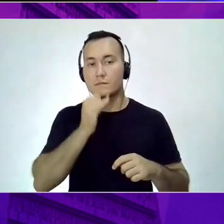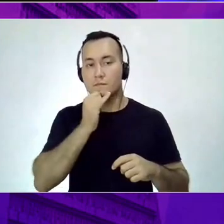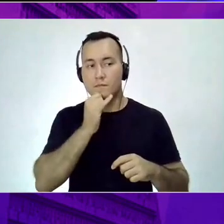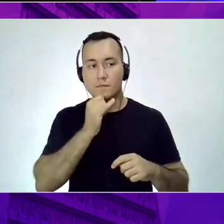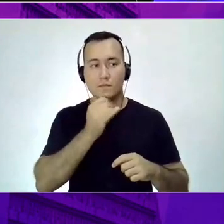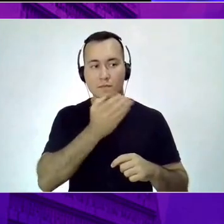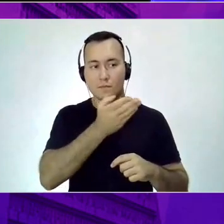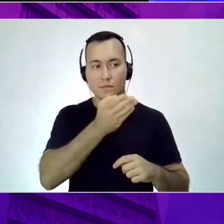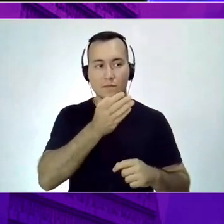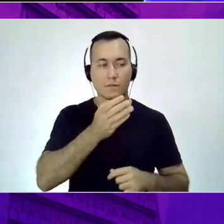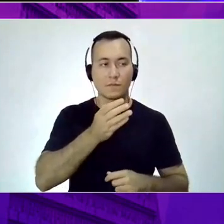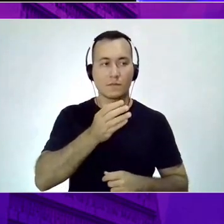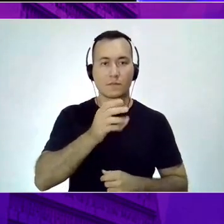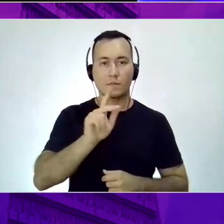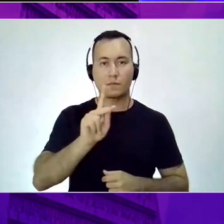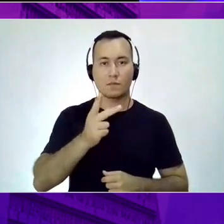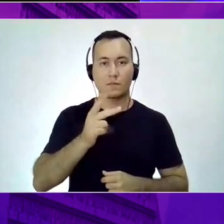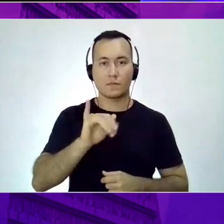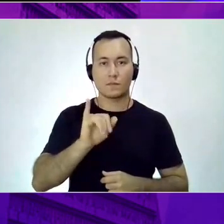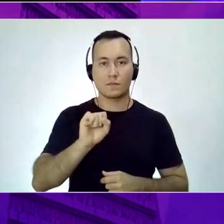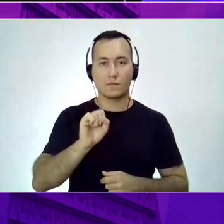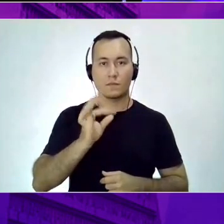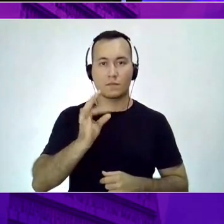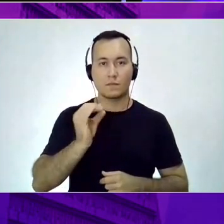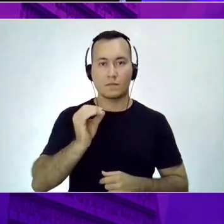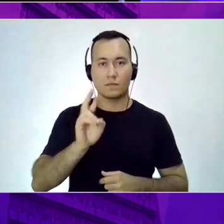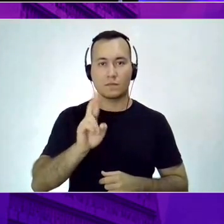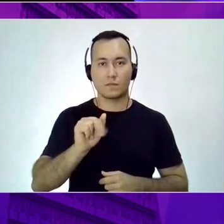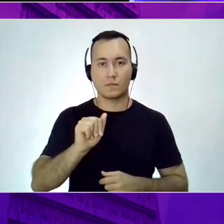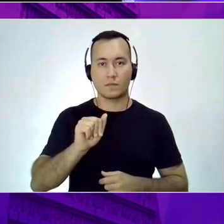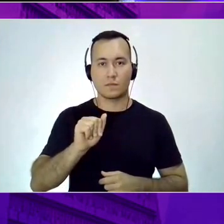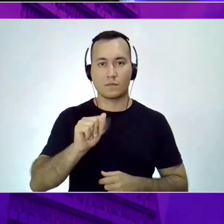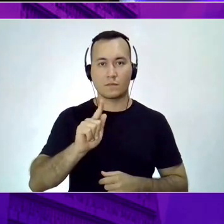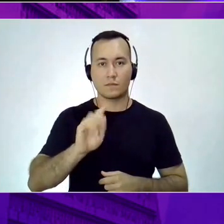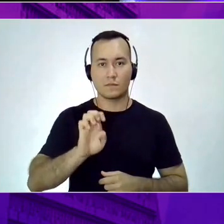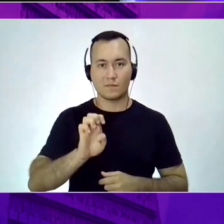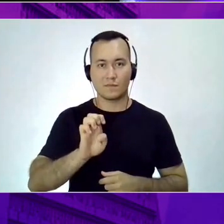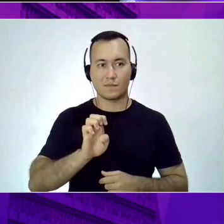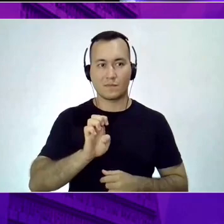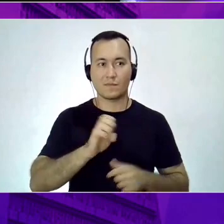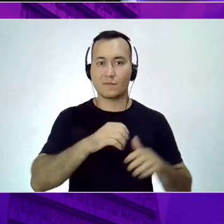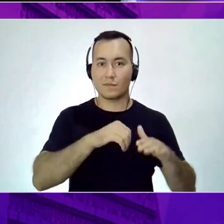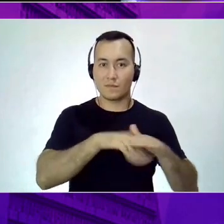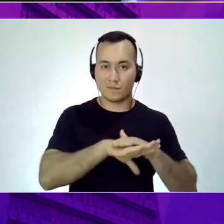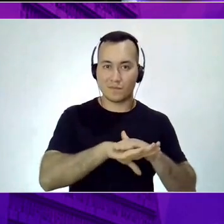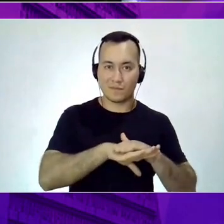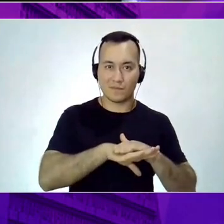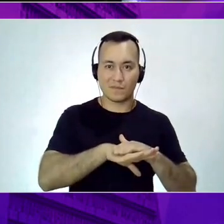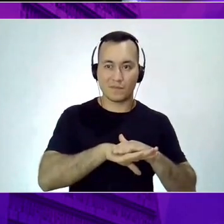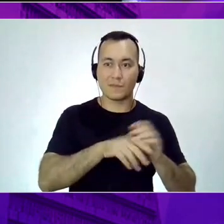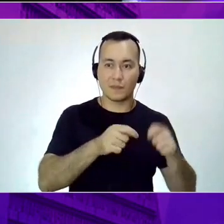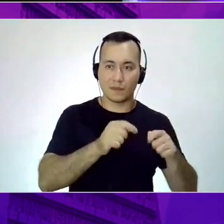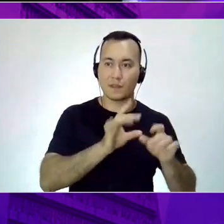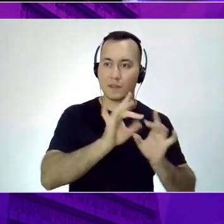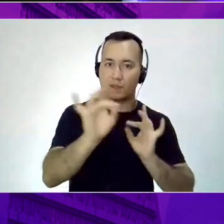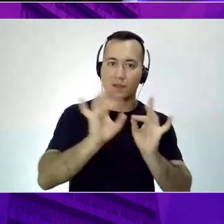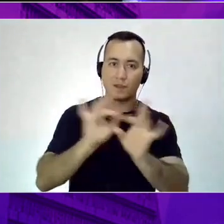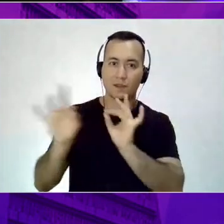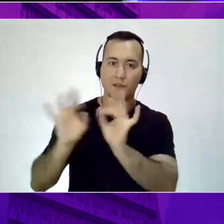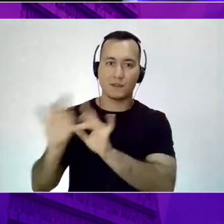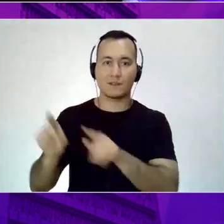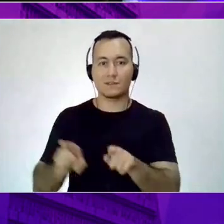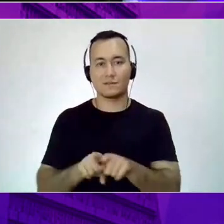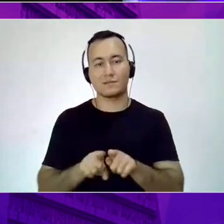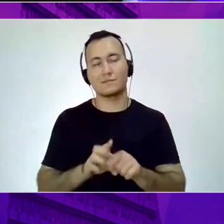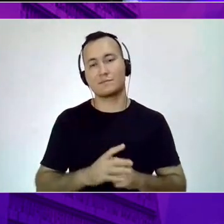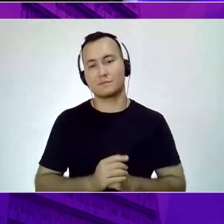storage. Legal? Então, boa. Vamos ver um pouquinho na prática? Tá? A prática aqui, eu até